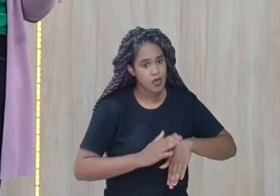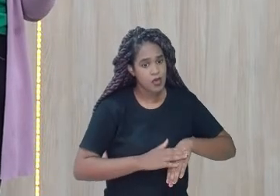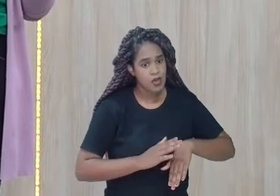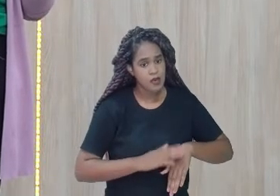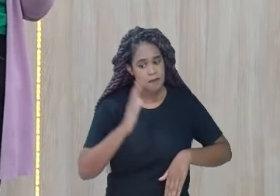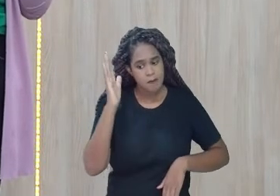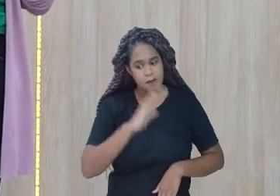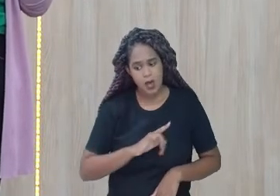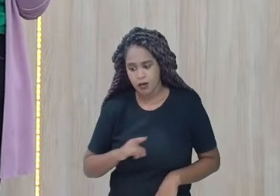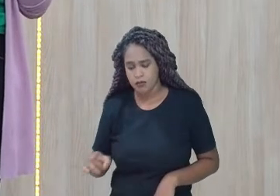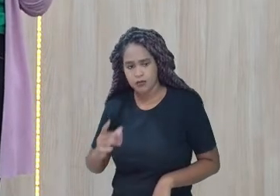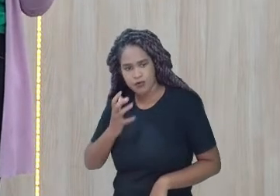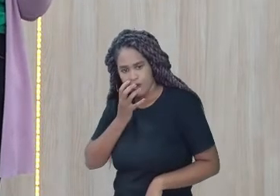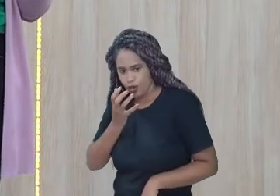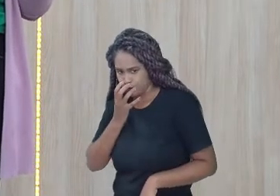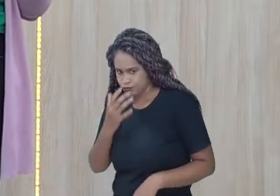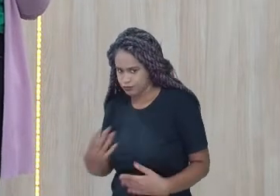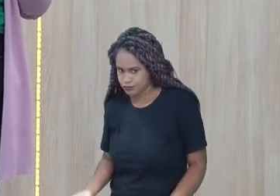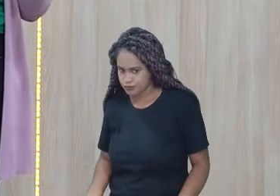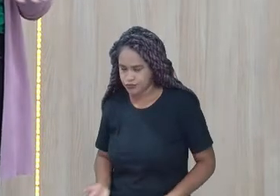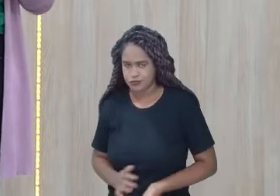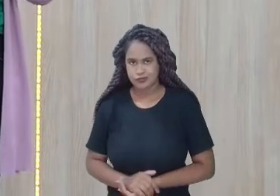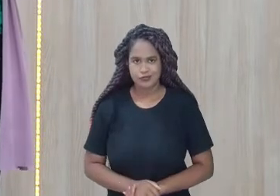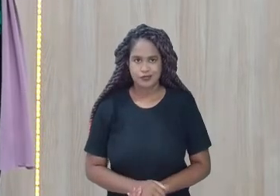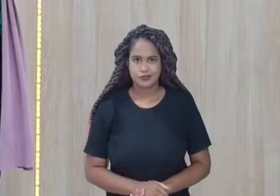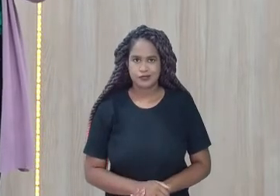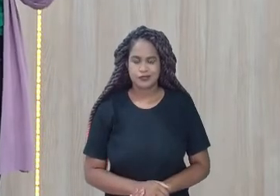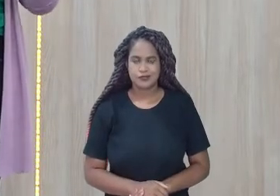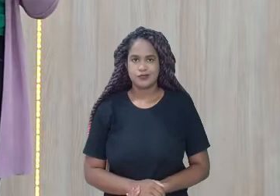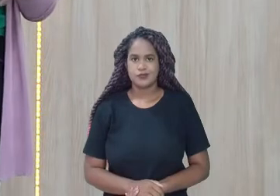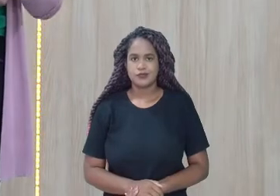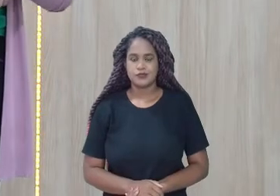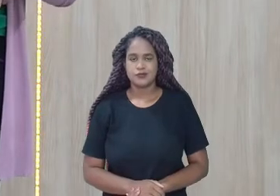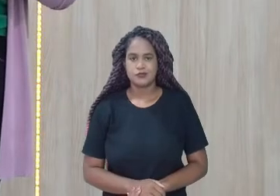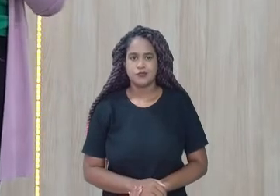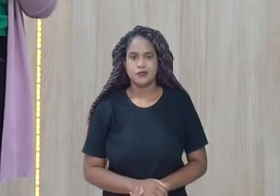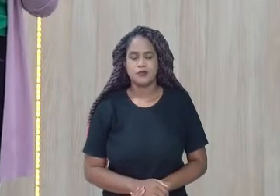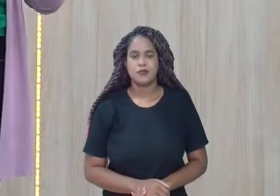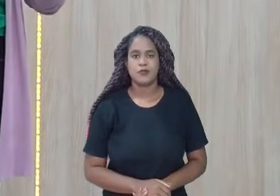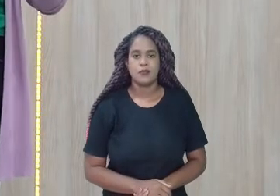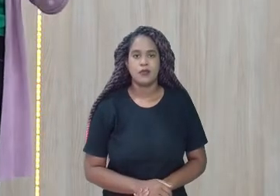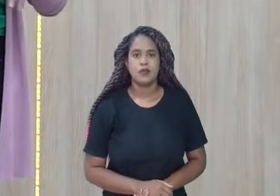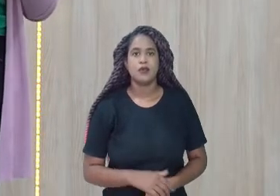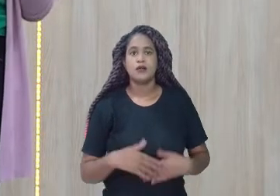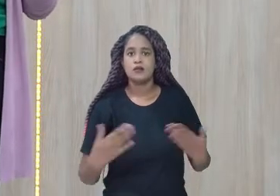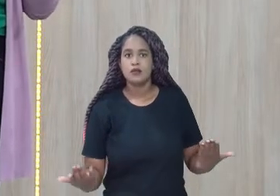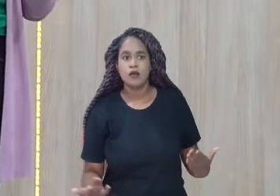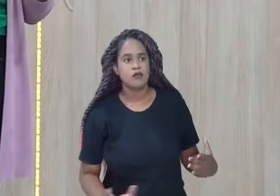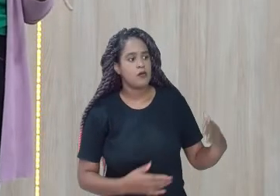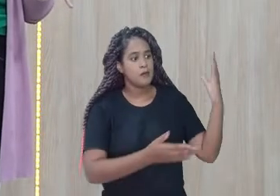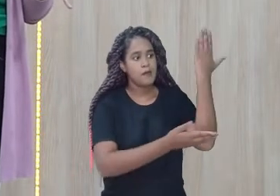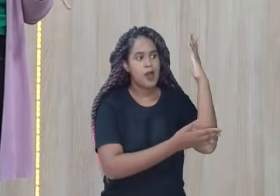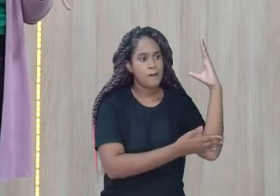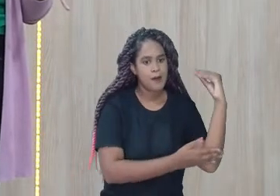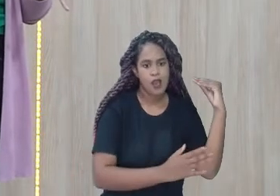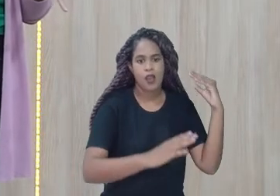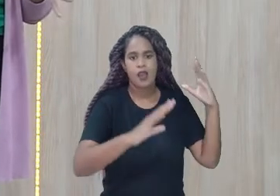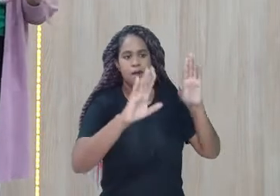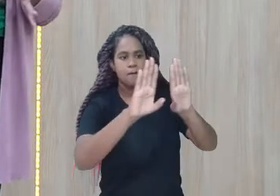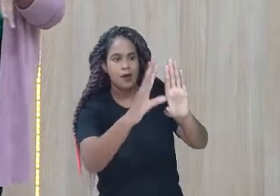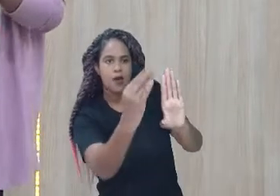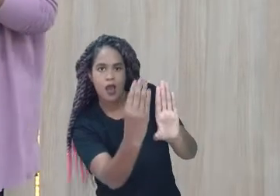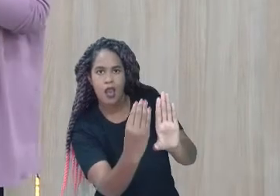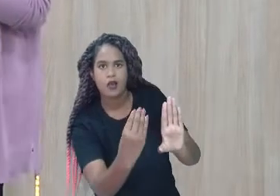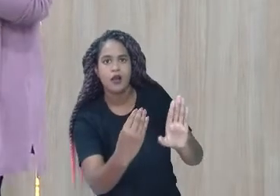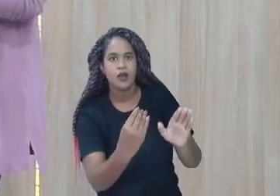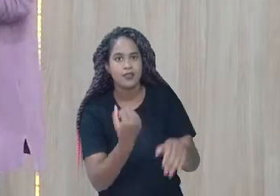respingou água quente no cachorro, e aí um ou outro foram se juntando e defendendo o cachorro.